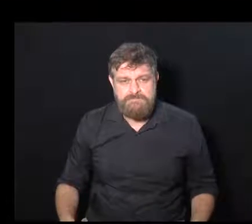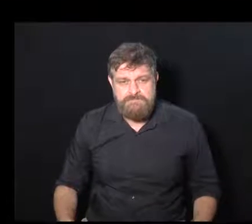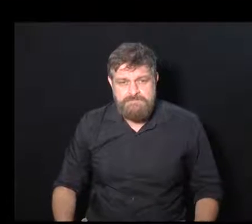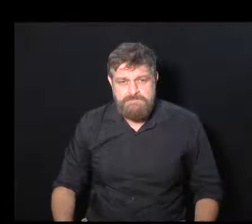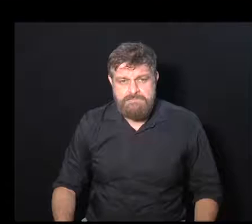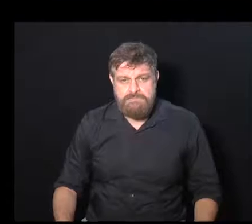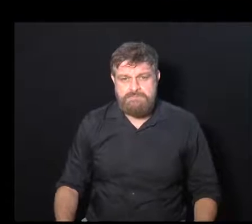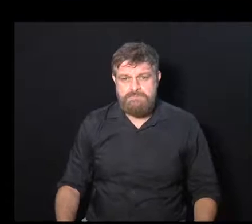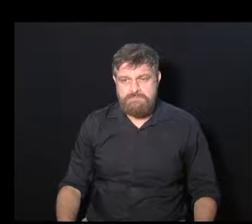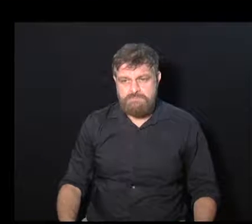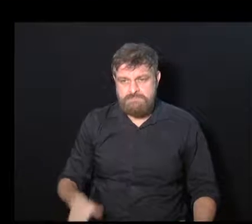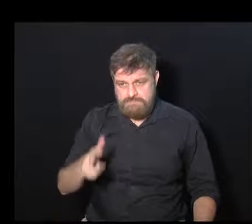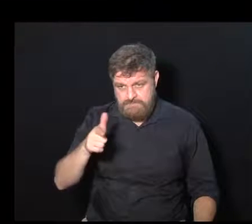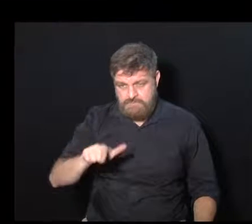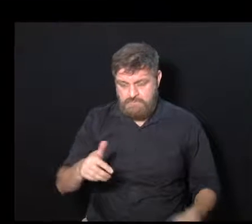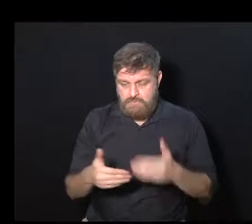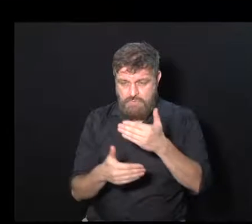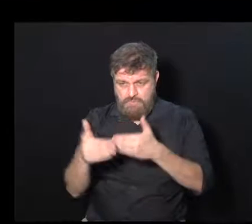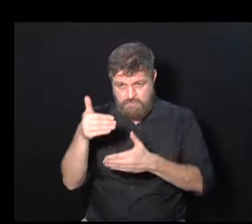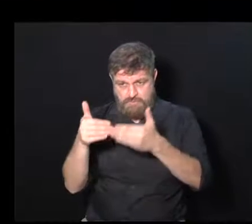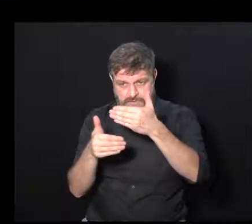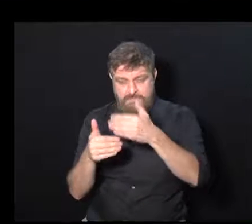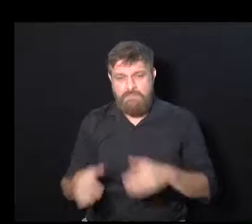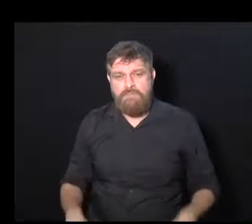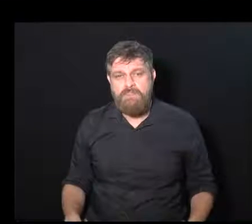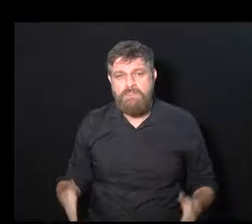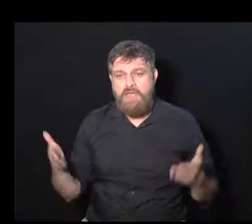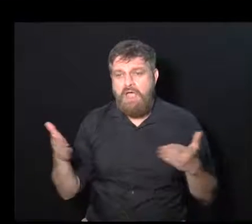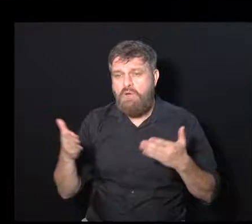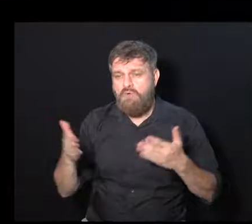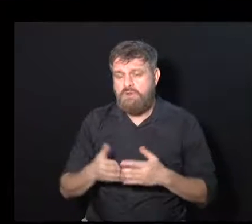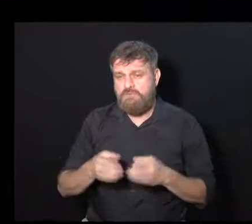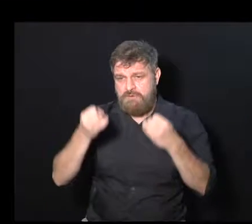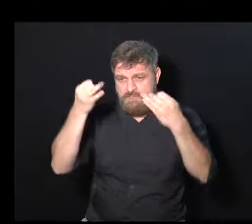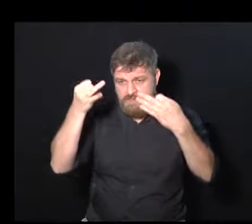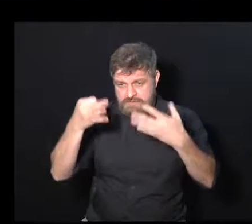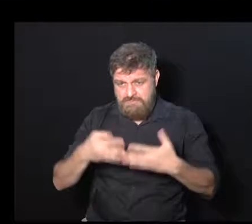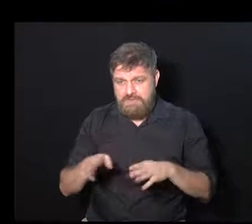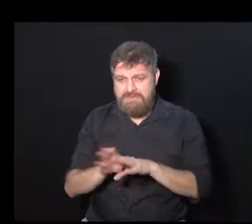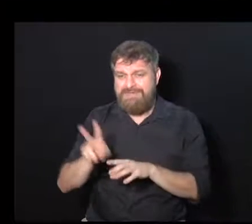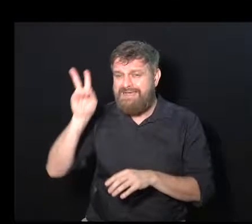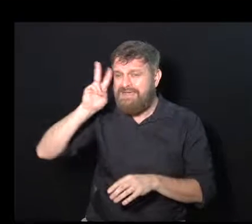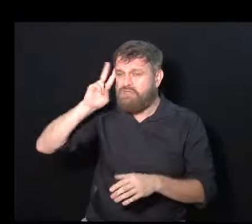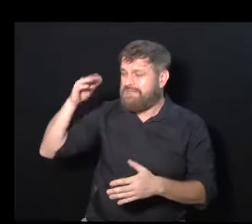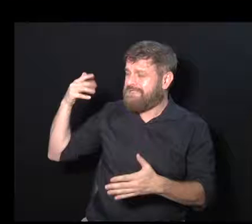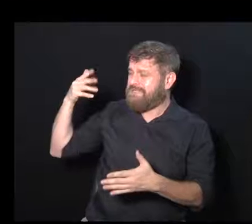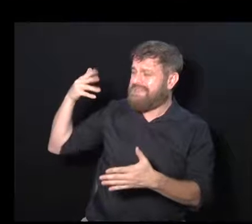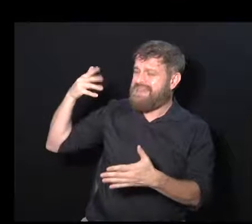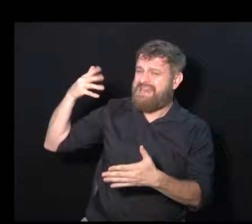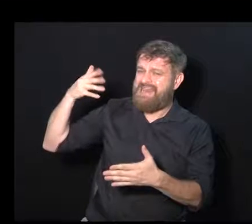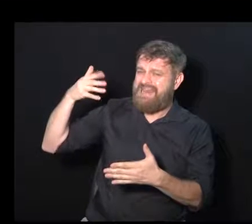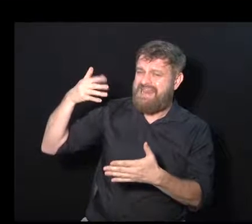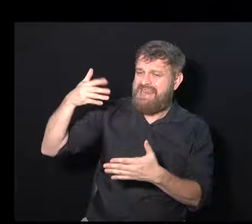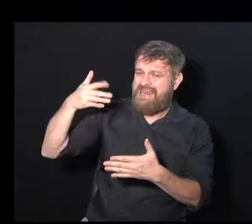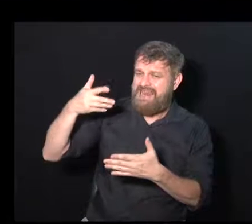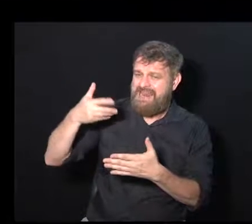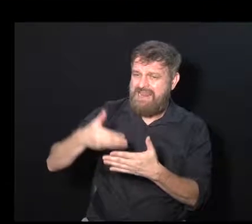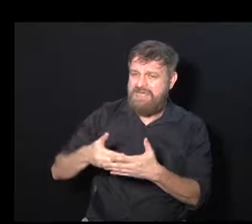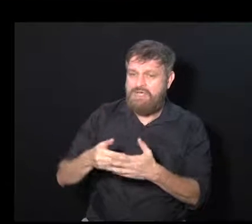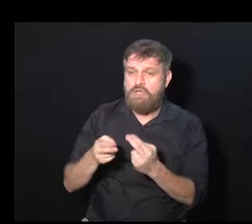Continuando, se quiser, pode. Agora eu vou falar um pouco do histórico da fitoterapia no